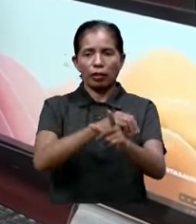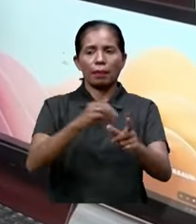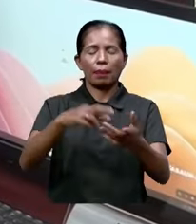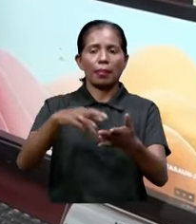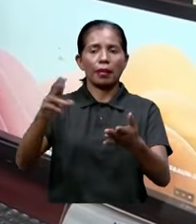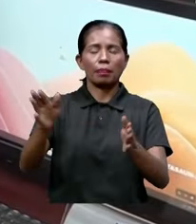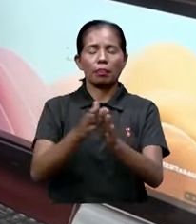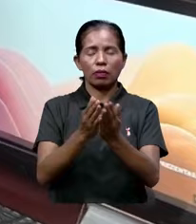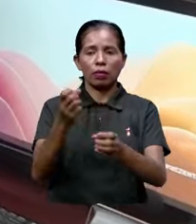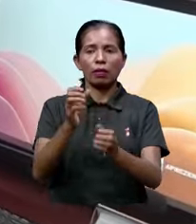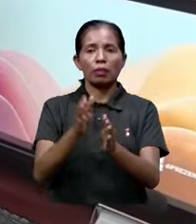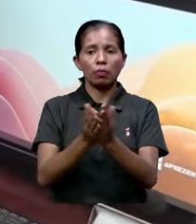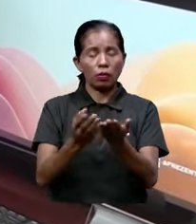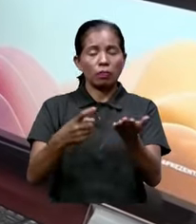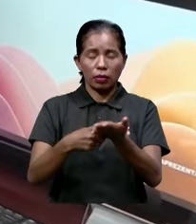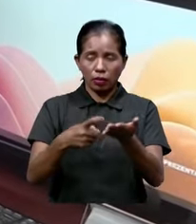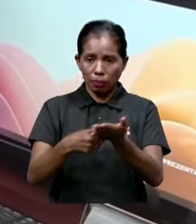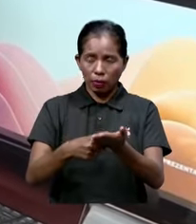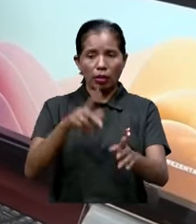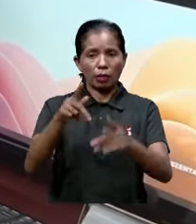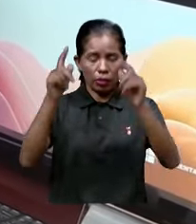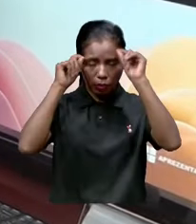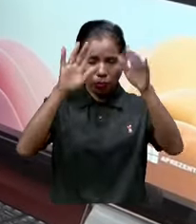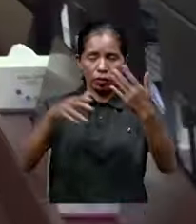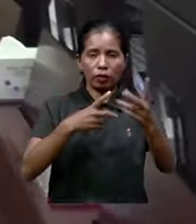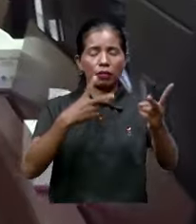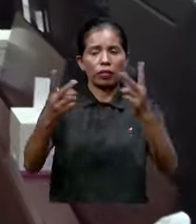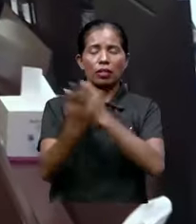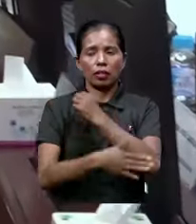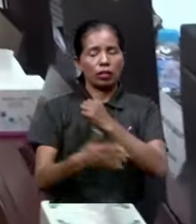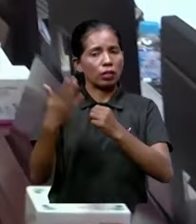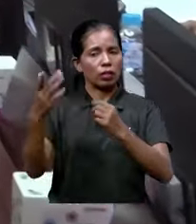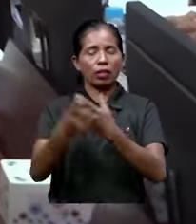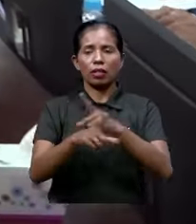ba passaporte comum nebe cidadão Timor-Leste nebe viajen ba nação refere